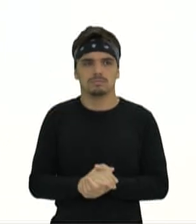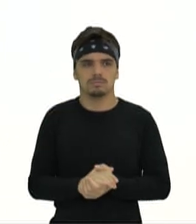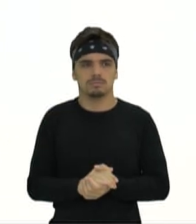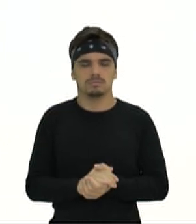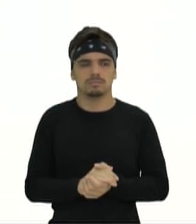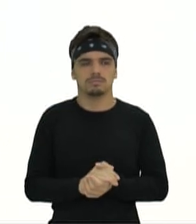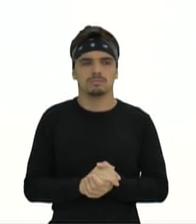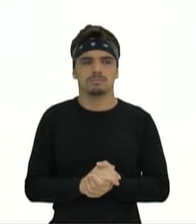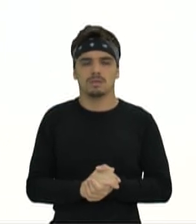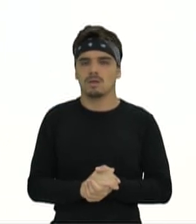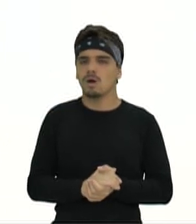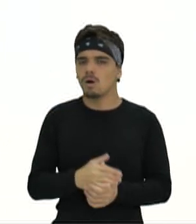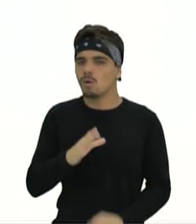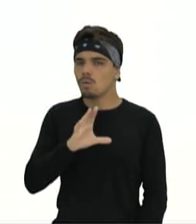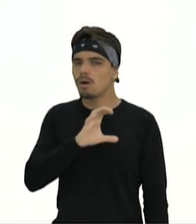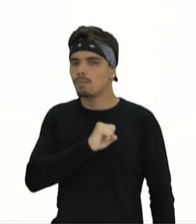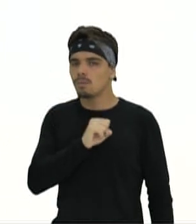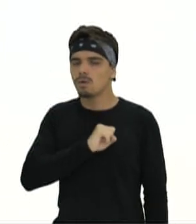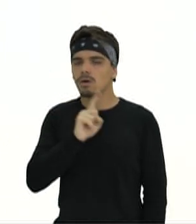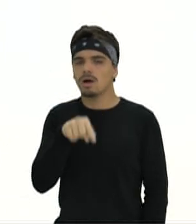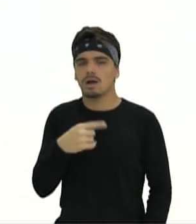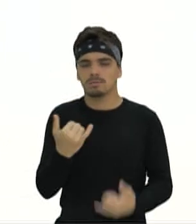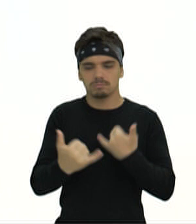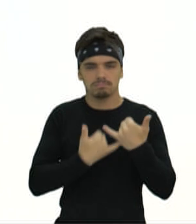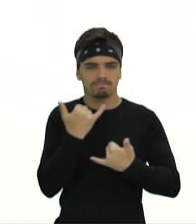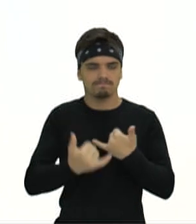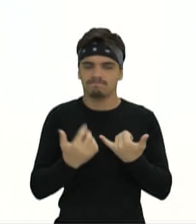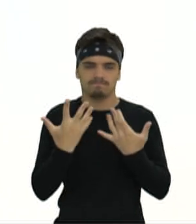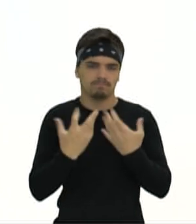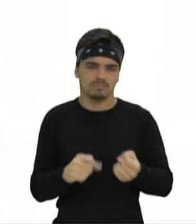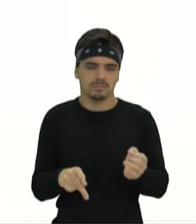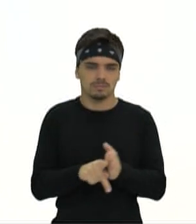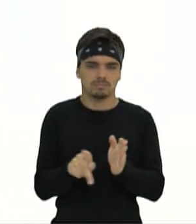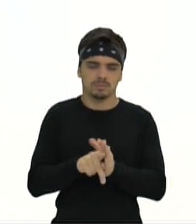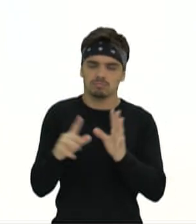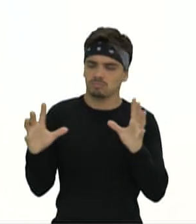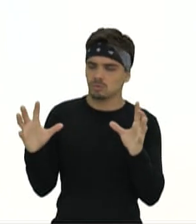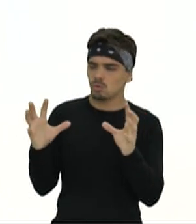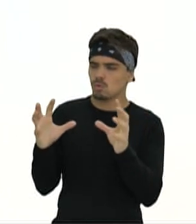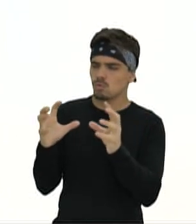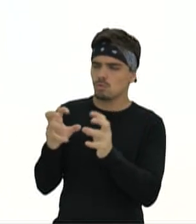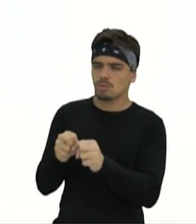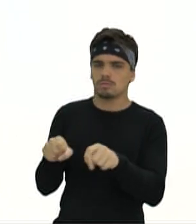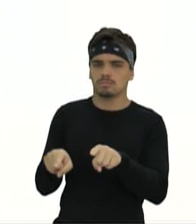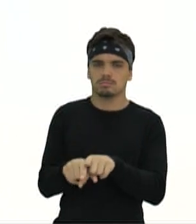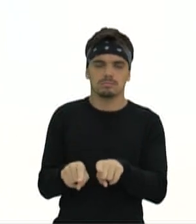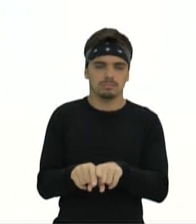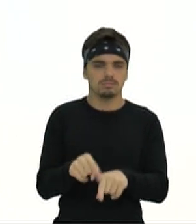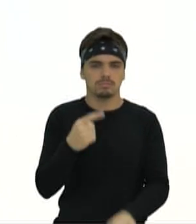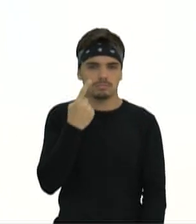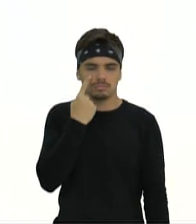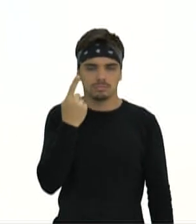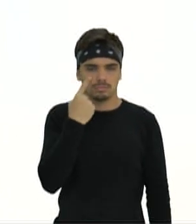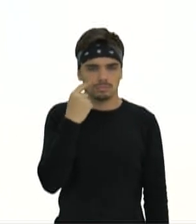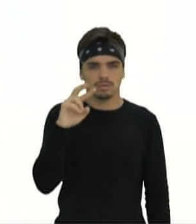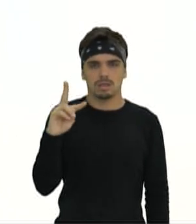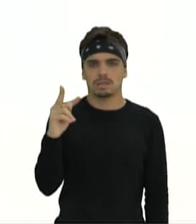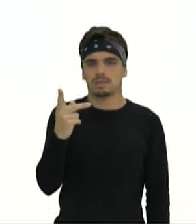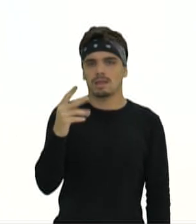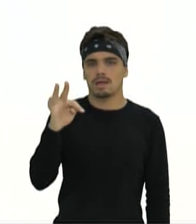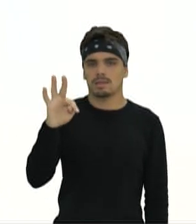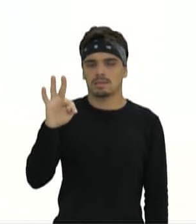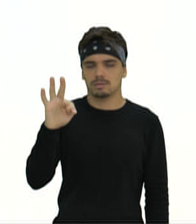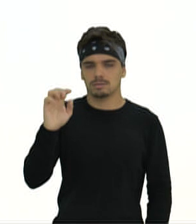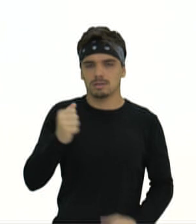darkness. Que o amor é o único jogo que não é considerado em relação à escuridão. Enfim. O pronome that, ele pode